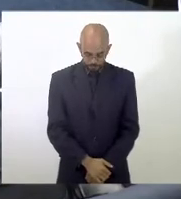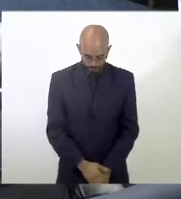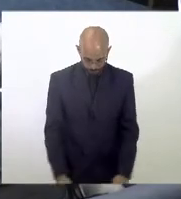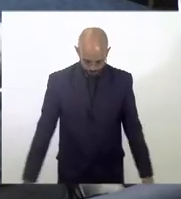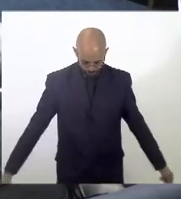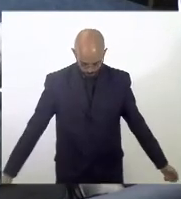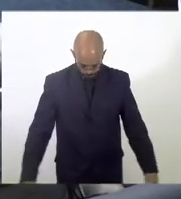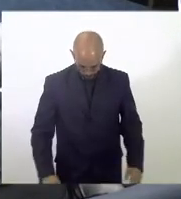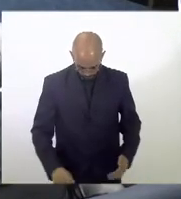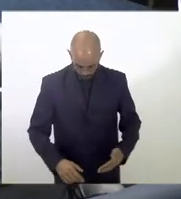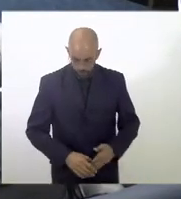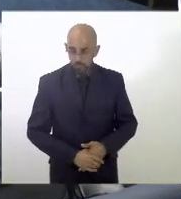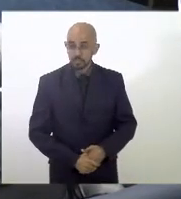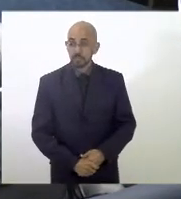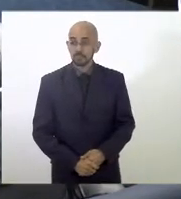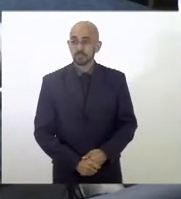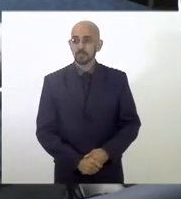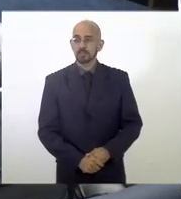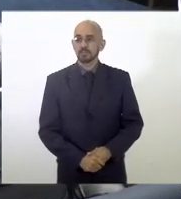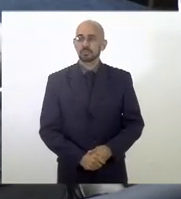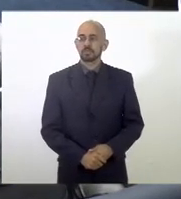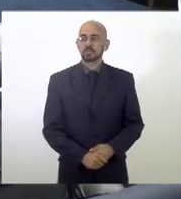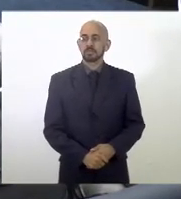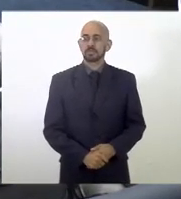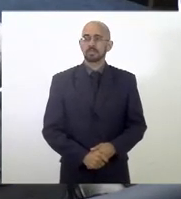No estande, por favor. Vê se não está.